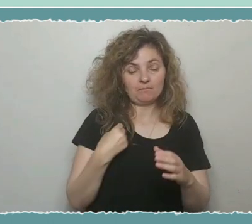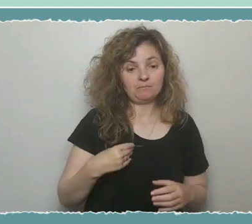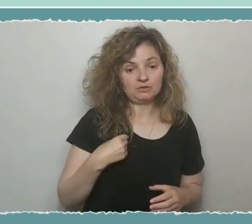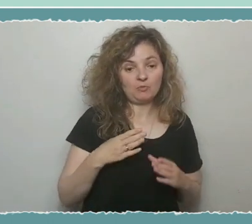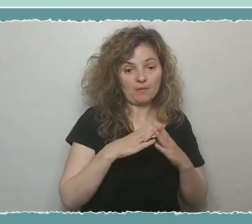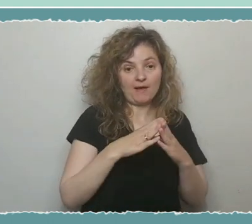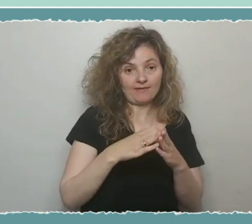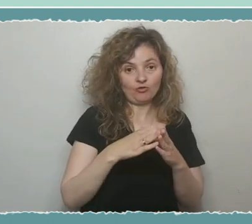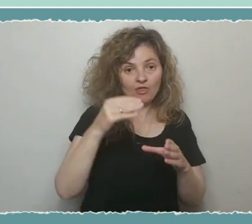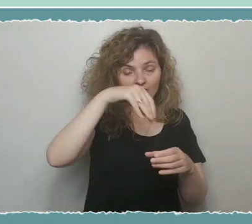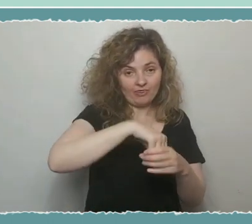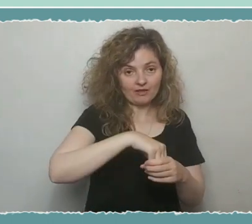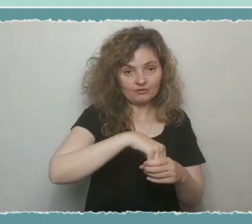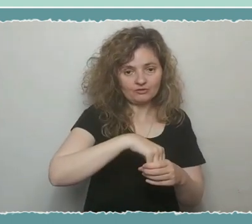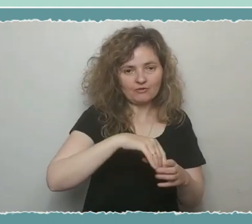mar, o barco.